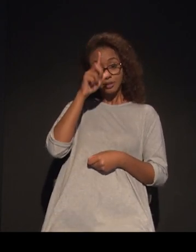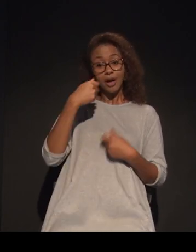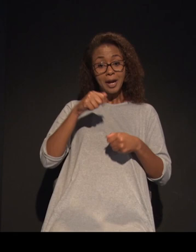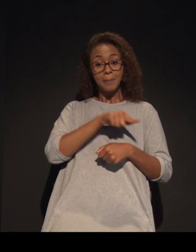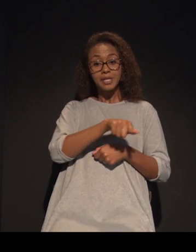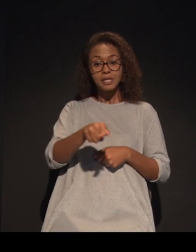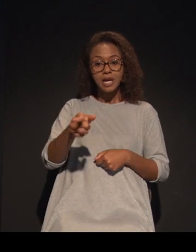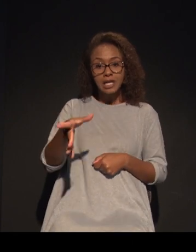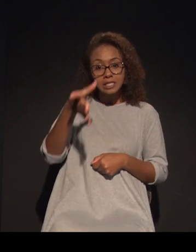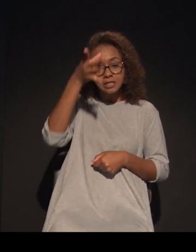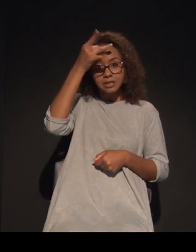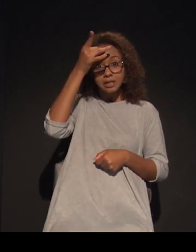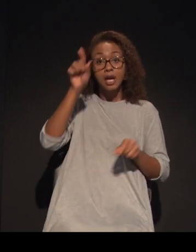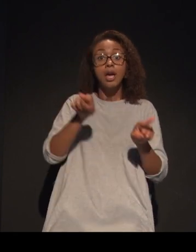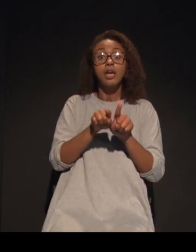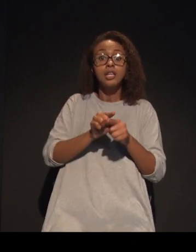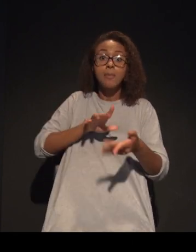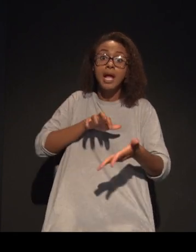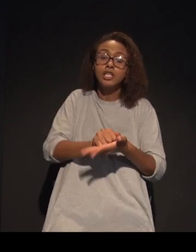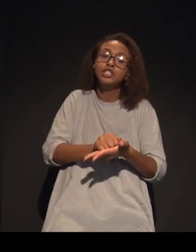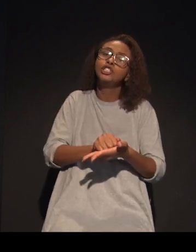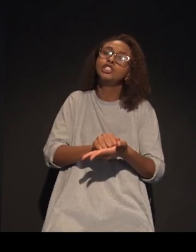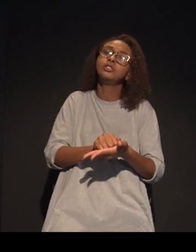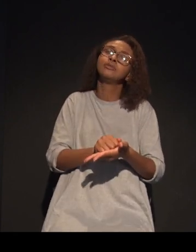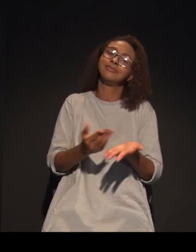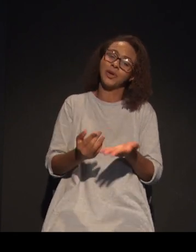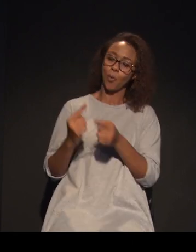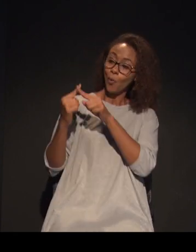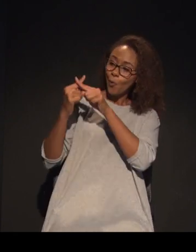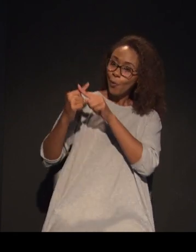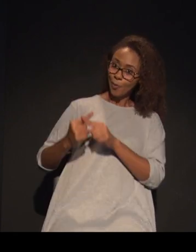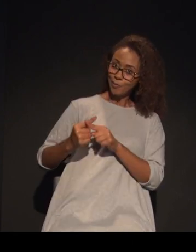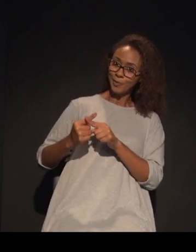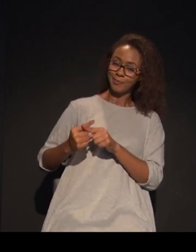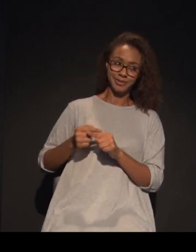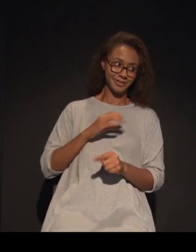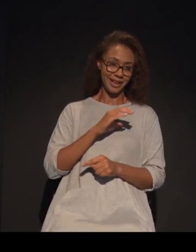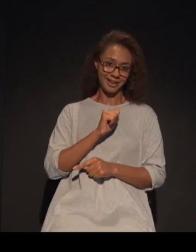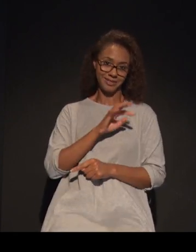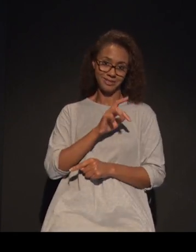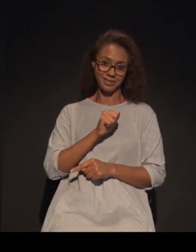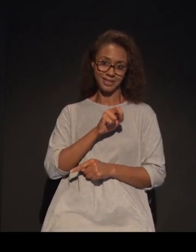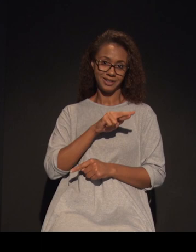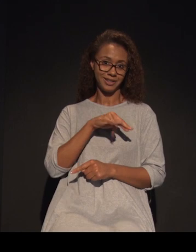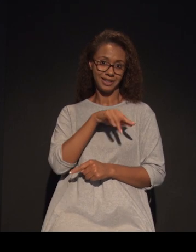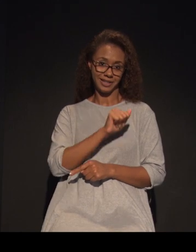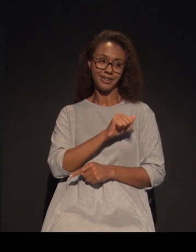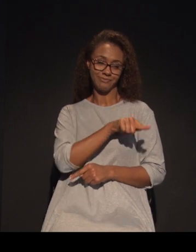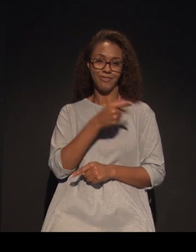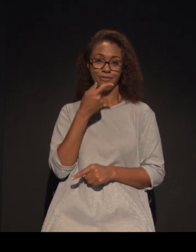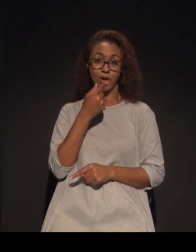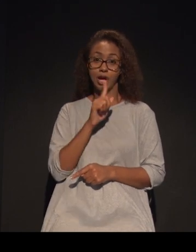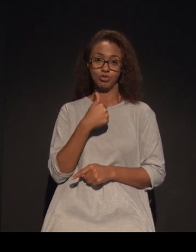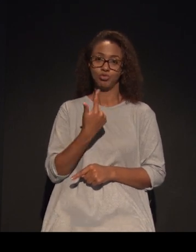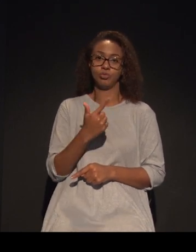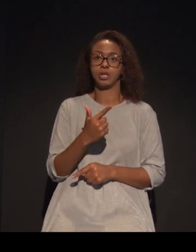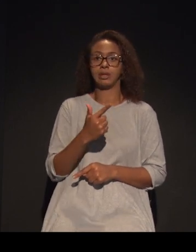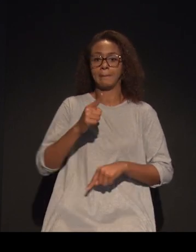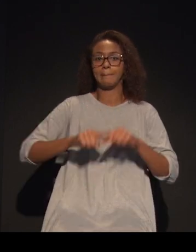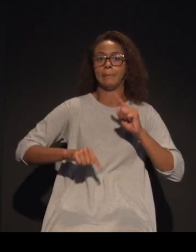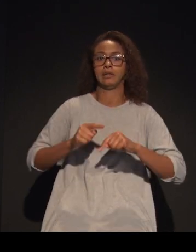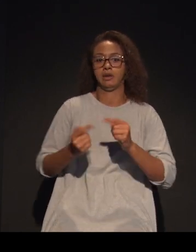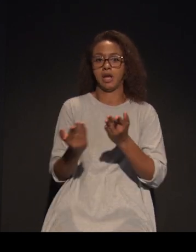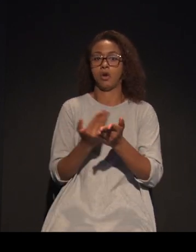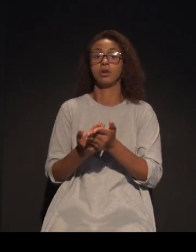é através desse campeonato como a catarina falou mas também não tem material didático então através desse campeonato ainda está